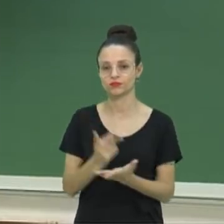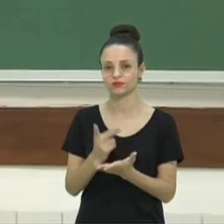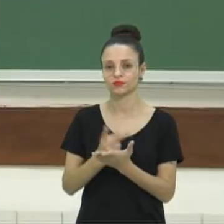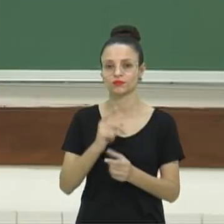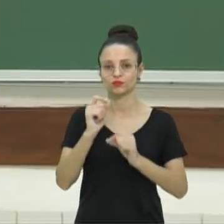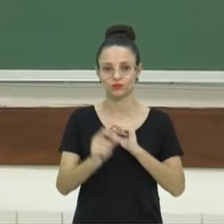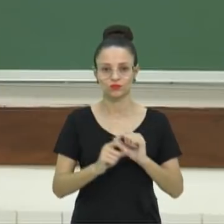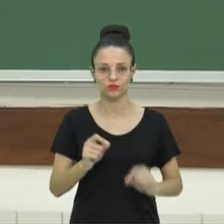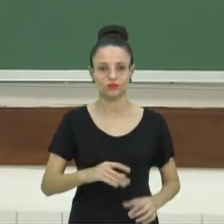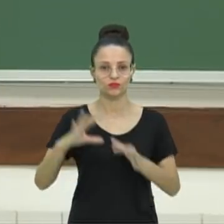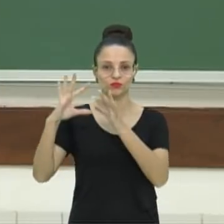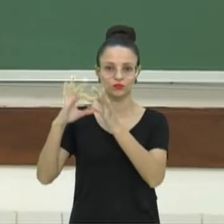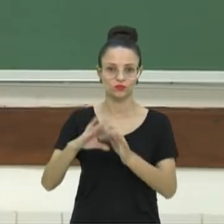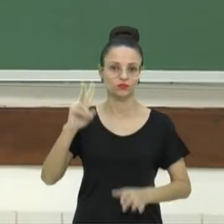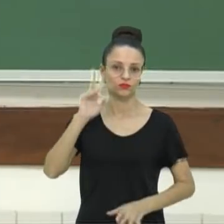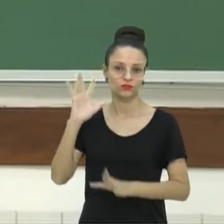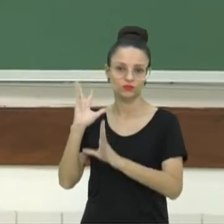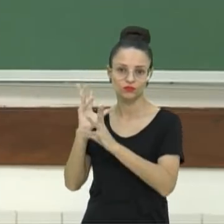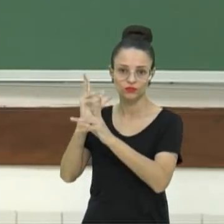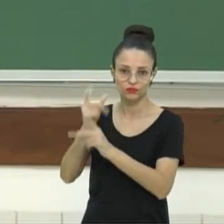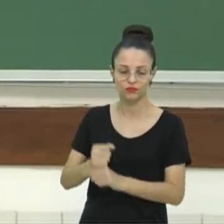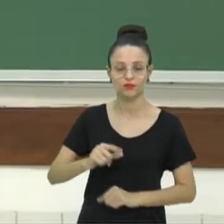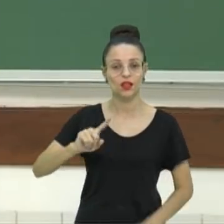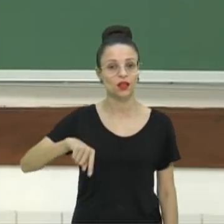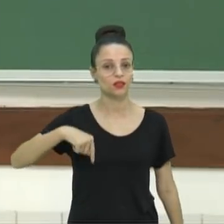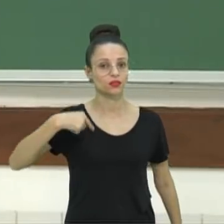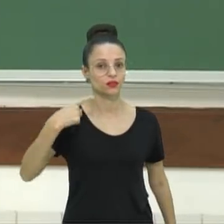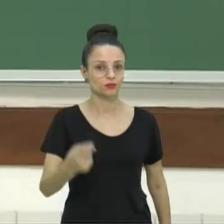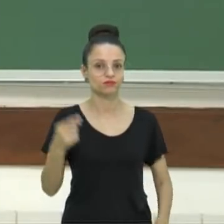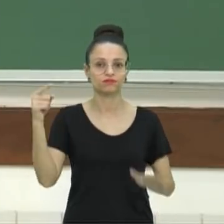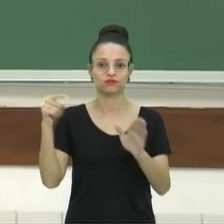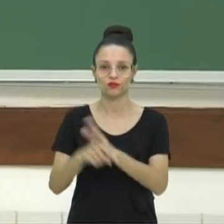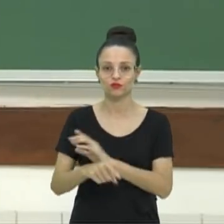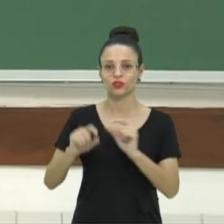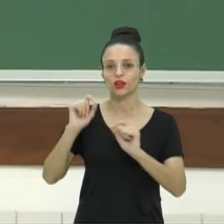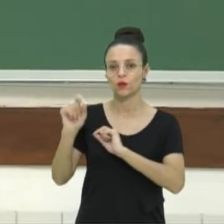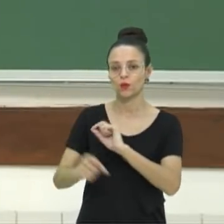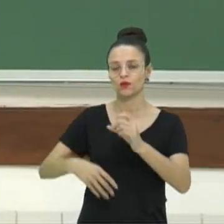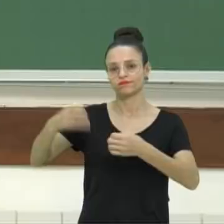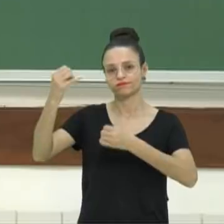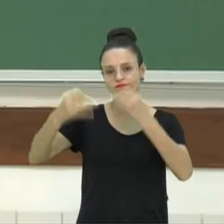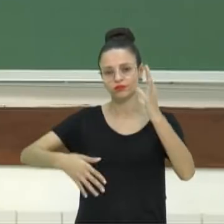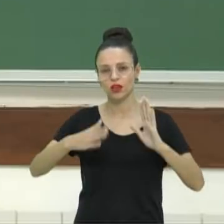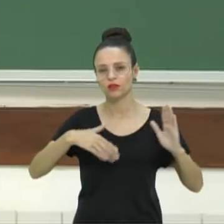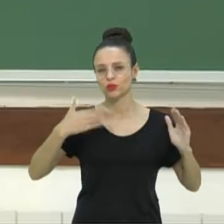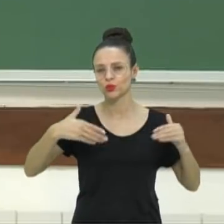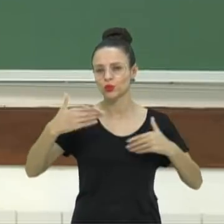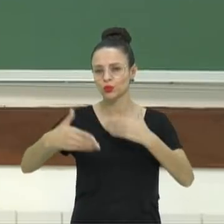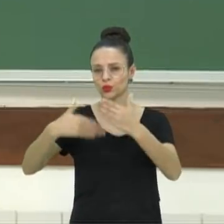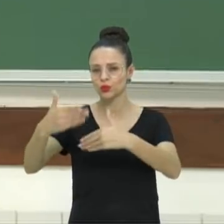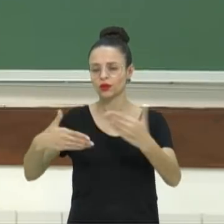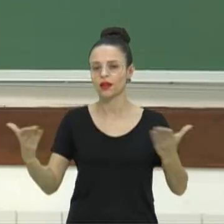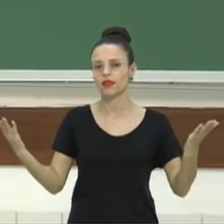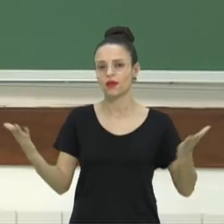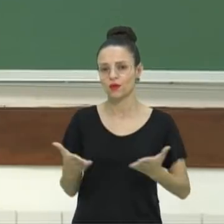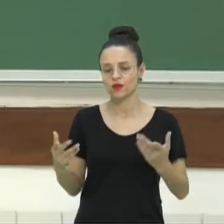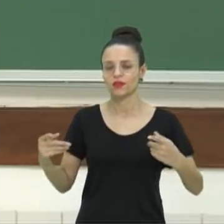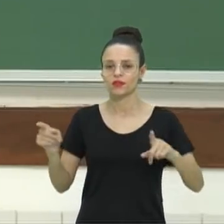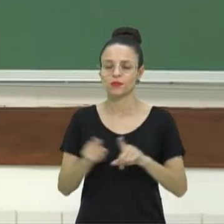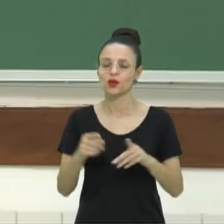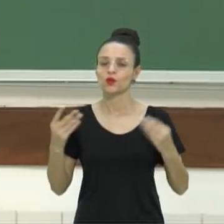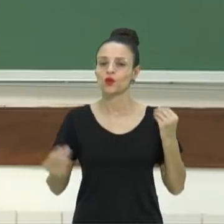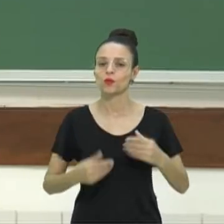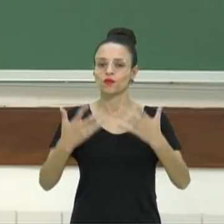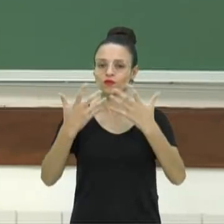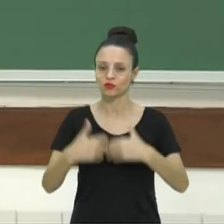com um contexto histórico, aí nós aprofundamos até chegar a evolução da luta, né, até chegarmos nos dias atuais e como